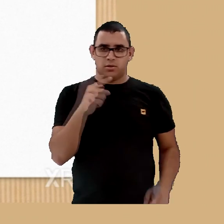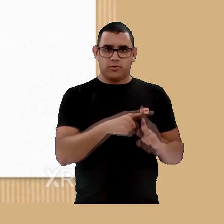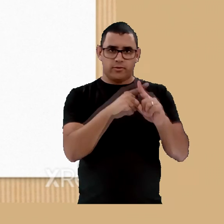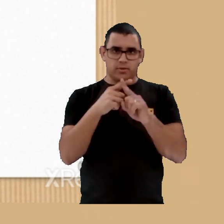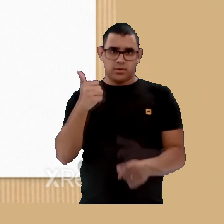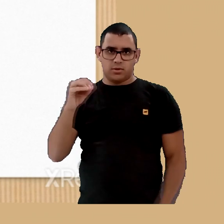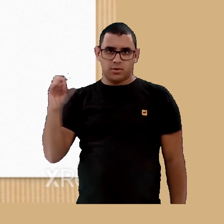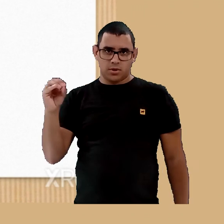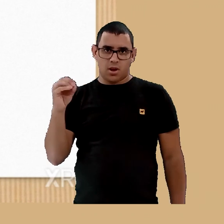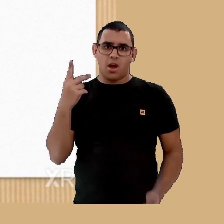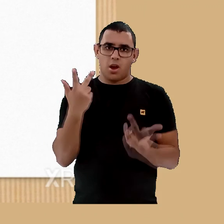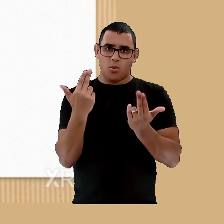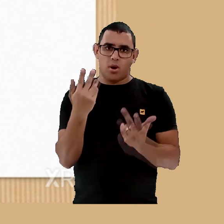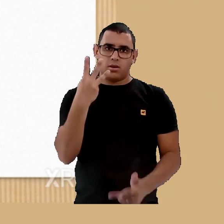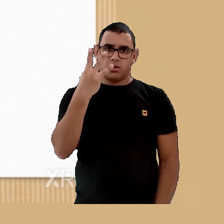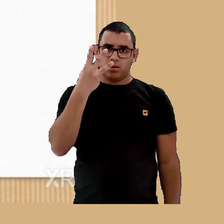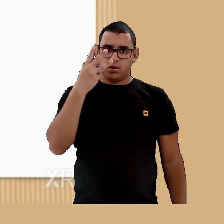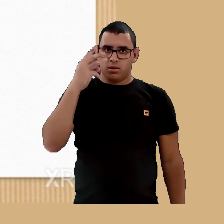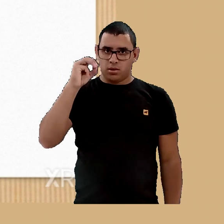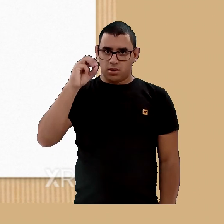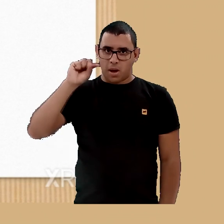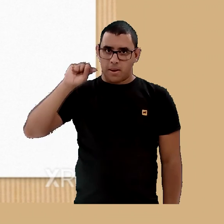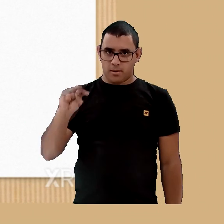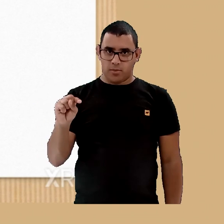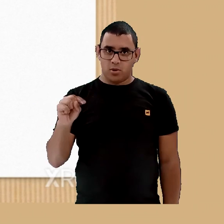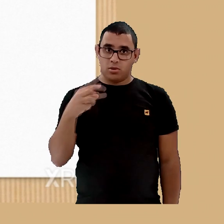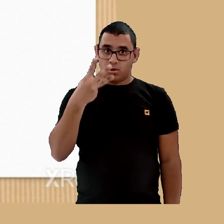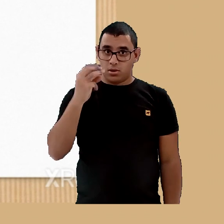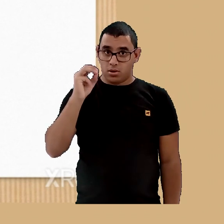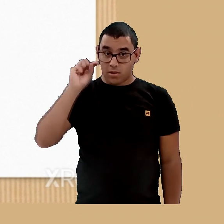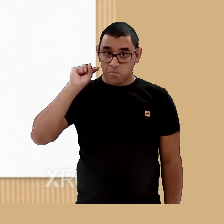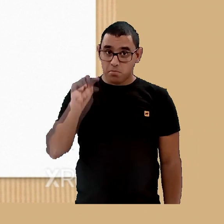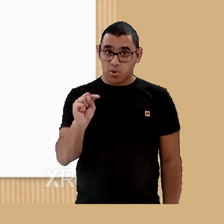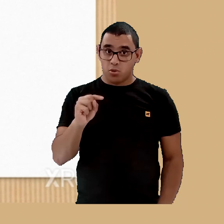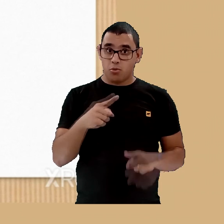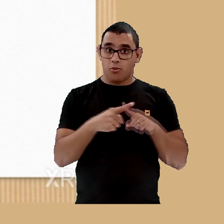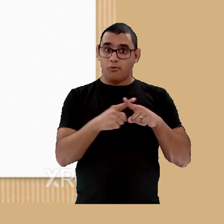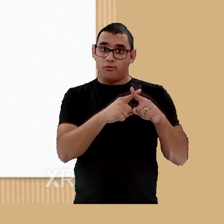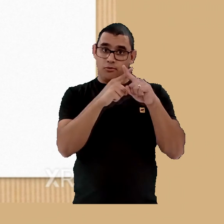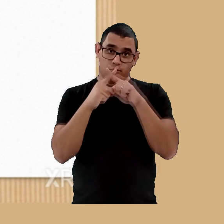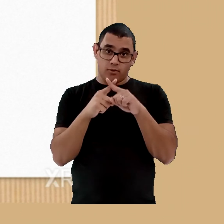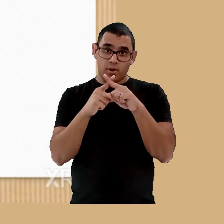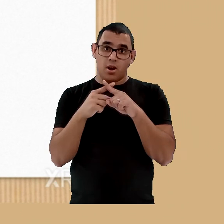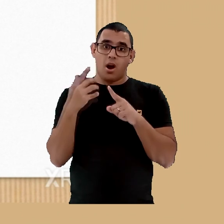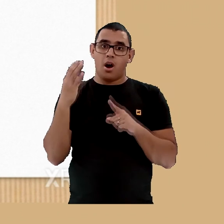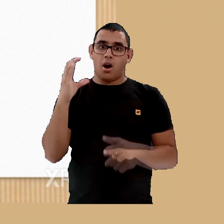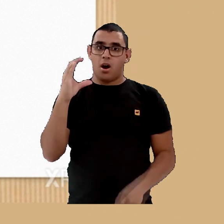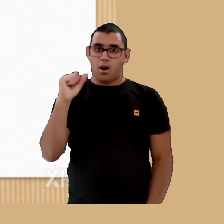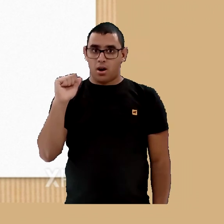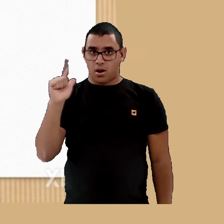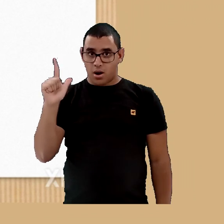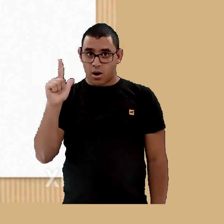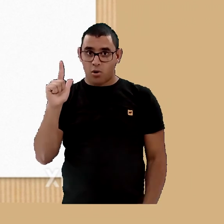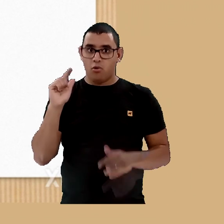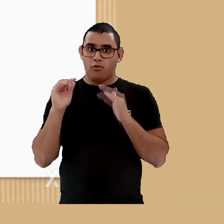100 equivale a 30.000. Observem que se 30.000 está multiplicando o calor específico,